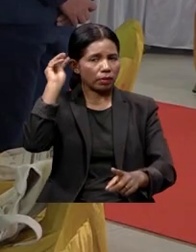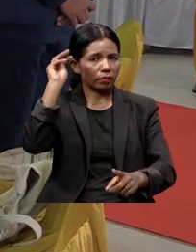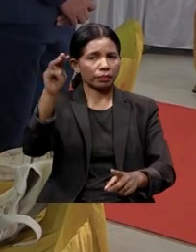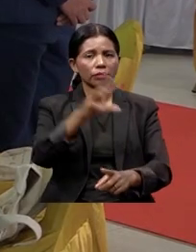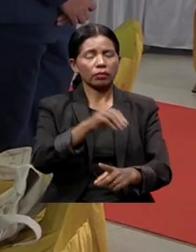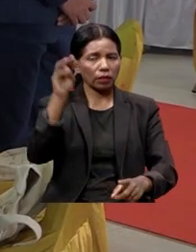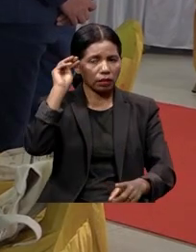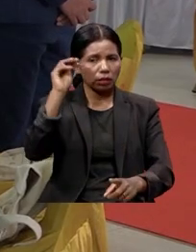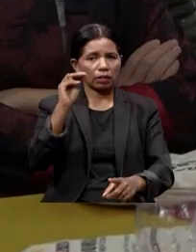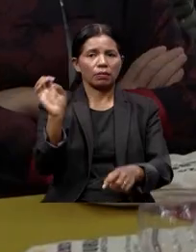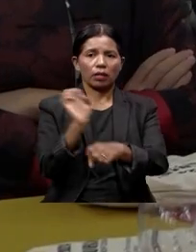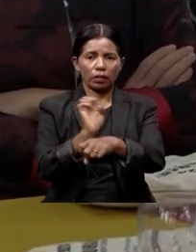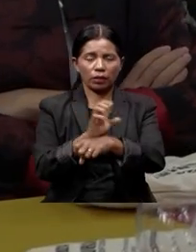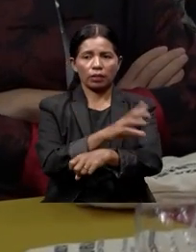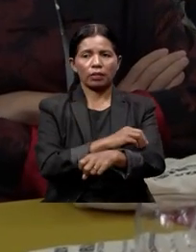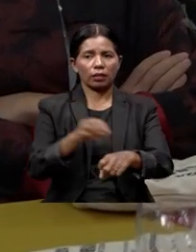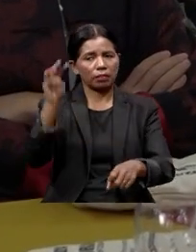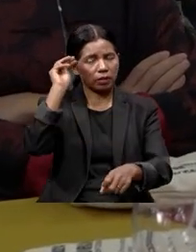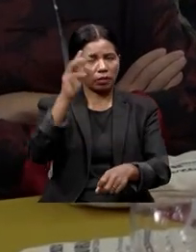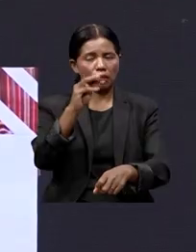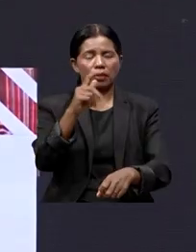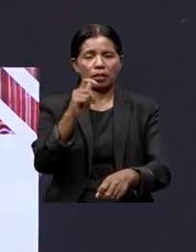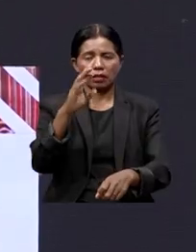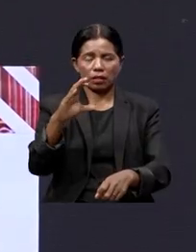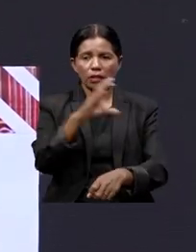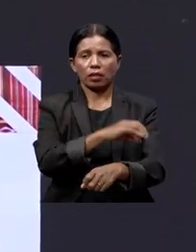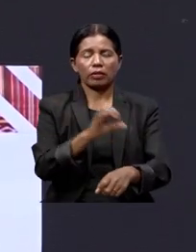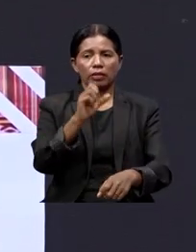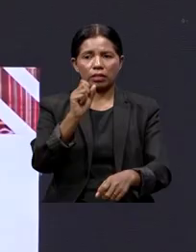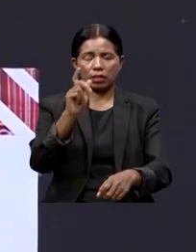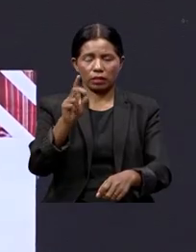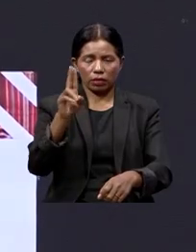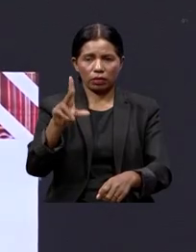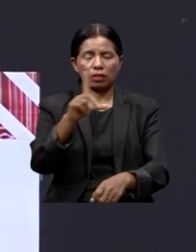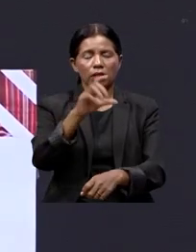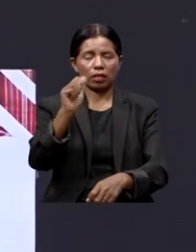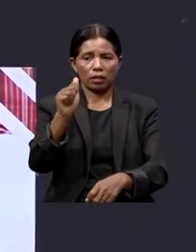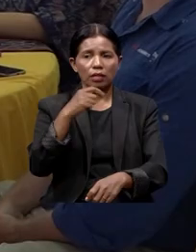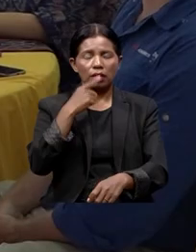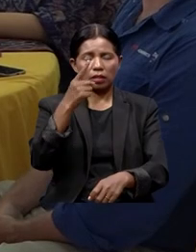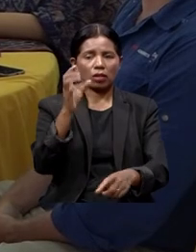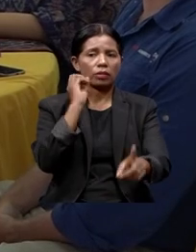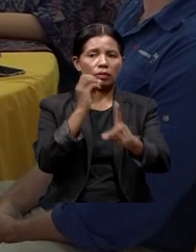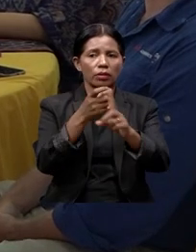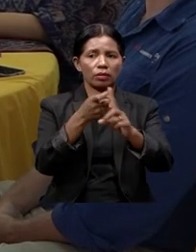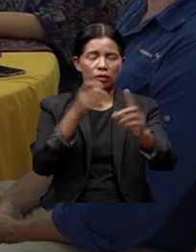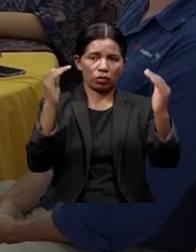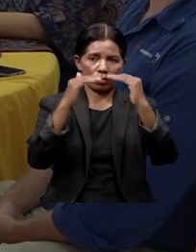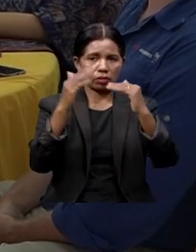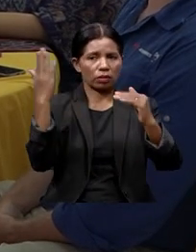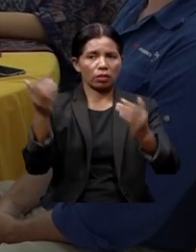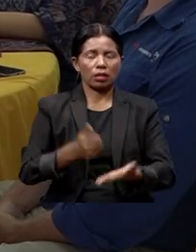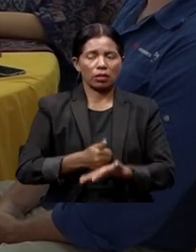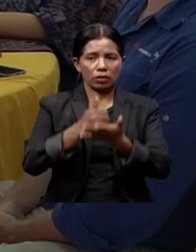ministro coordenador assunto econômico, ministro turismo no ambiente, Francisco Calvo Adelai, hatete objetivo o seu forum nem, a tua